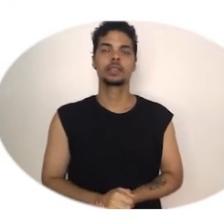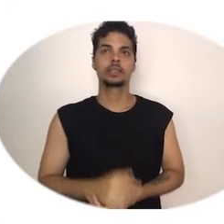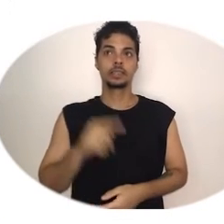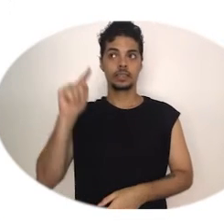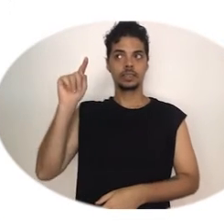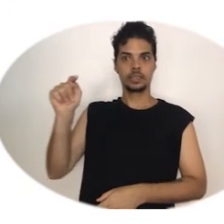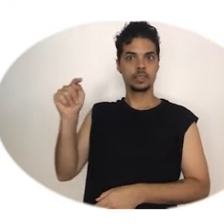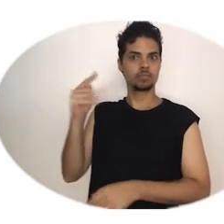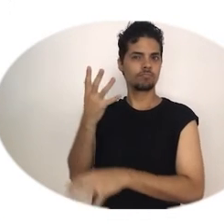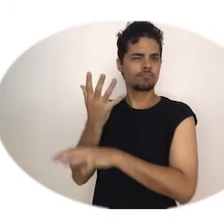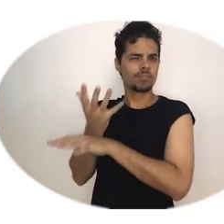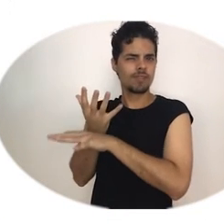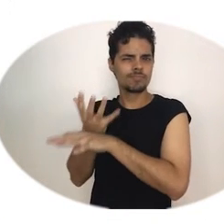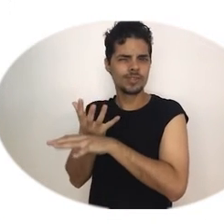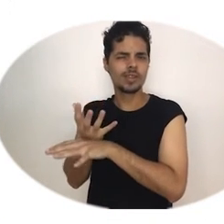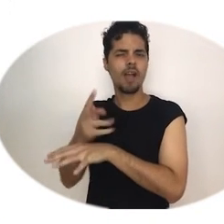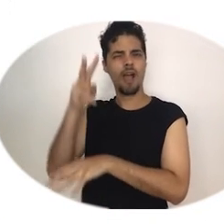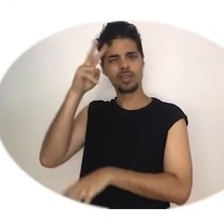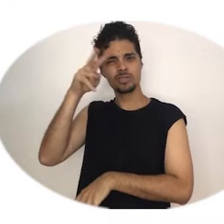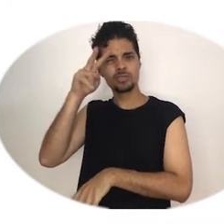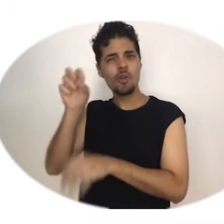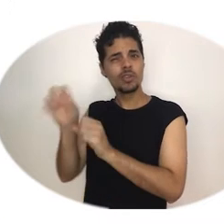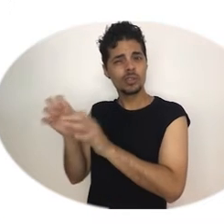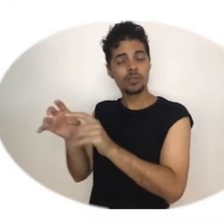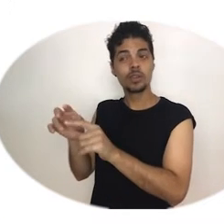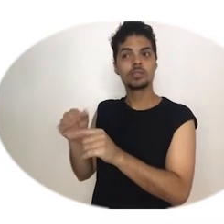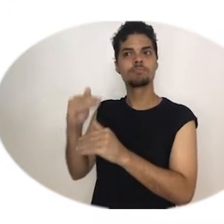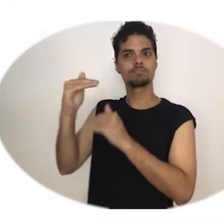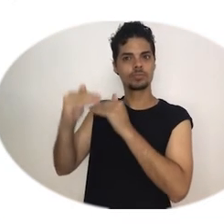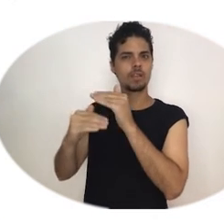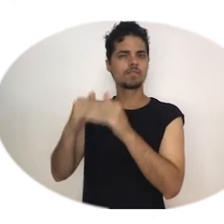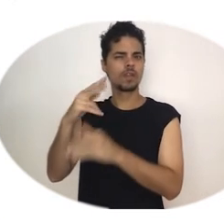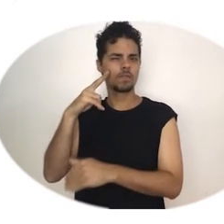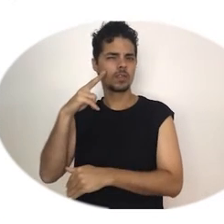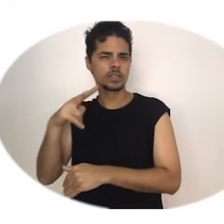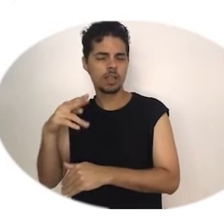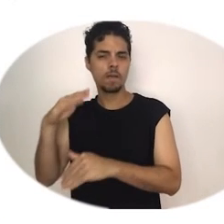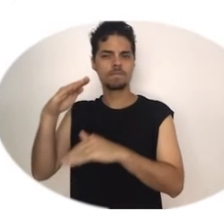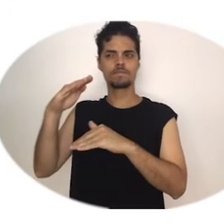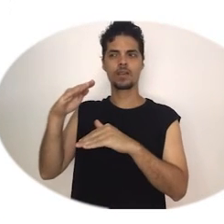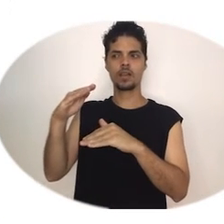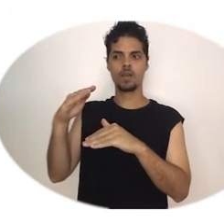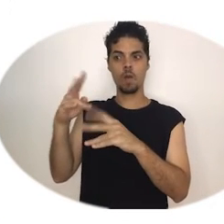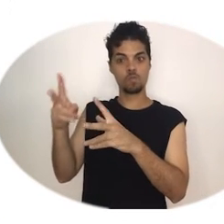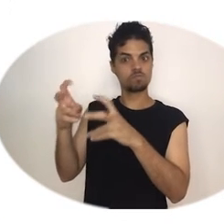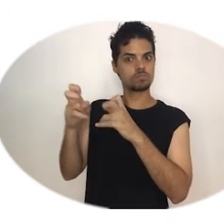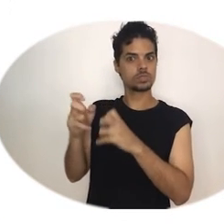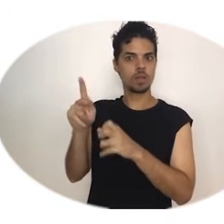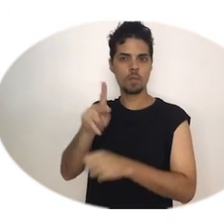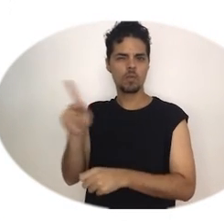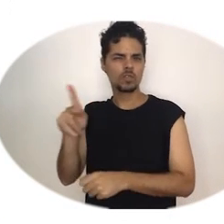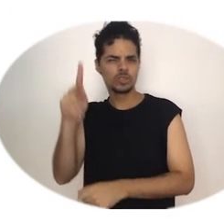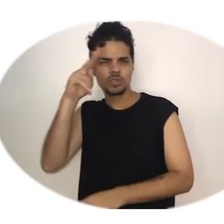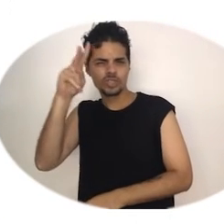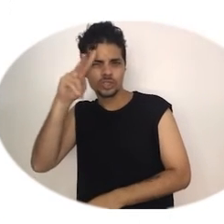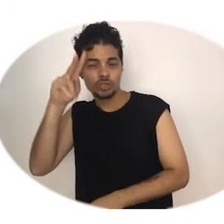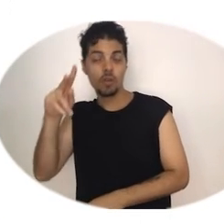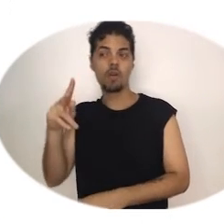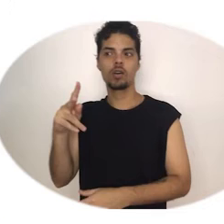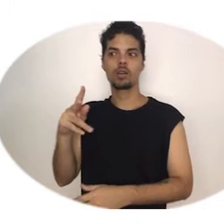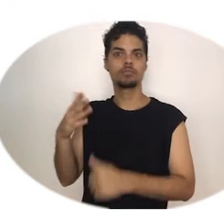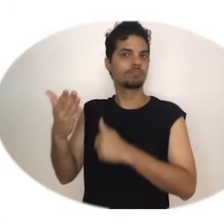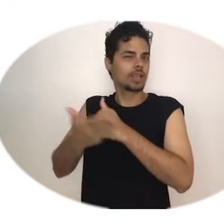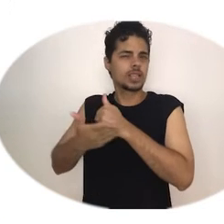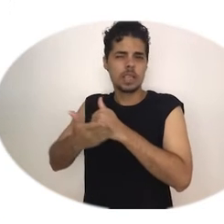tem abordado a profissão docente, a importância dos professores e das professoras na história, justamente porque este é